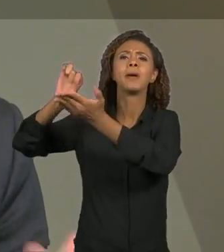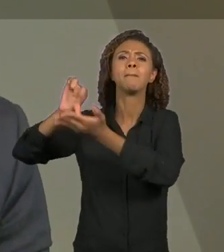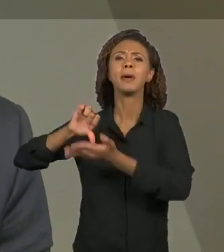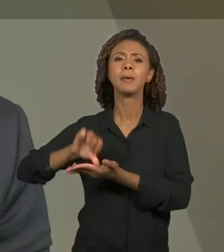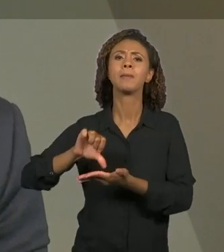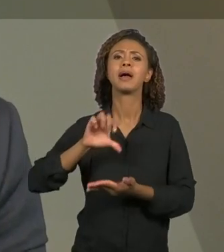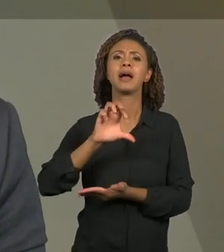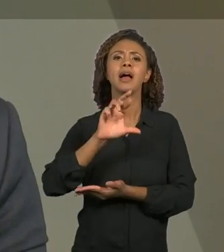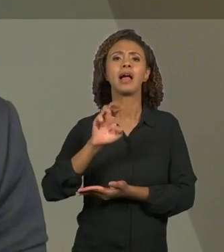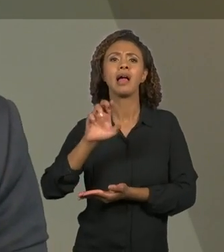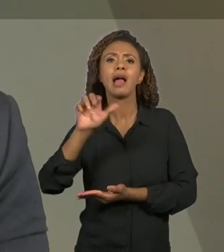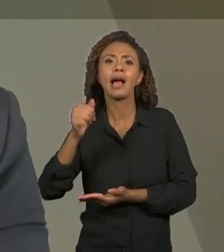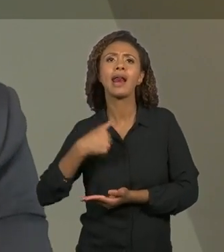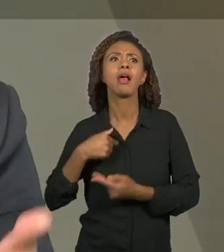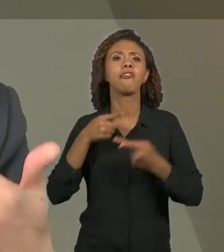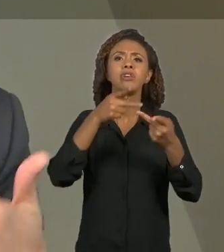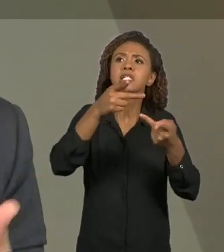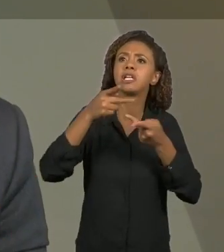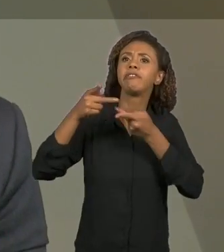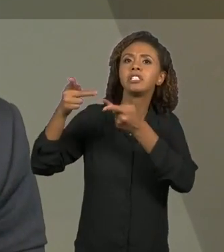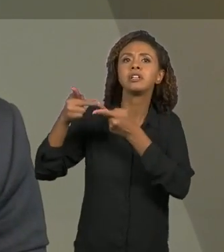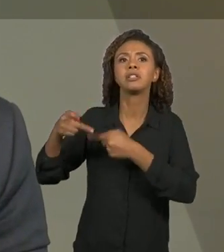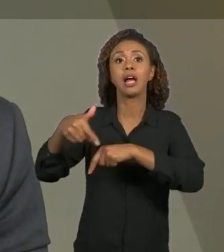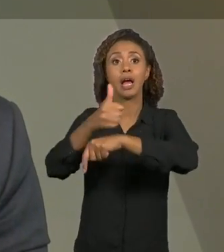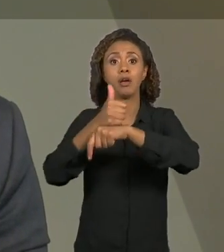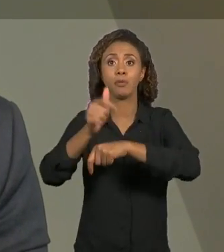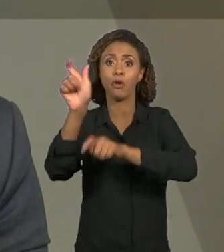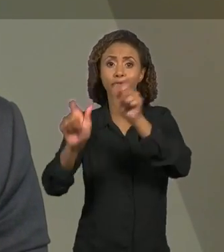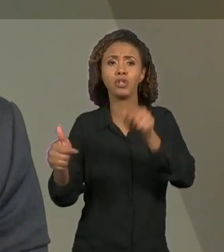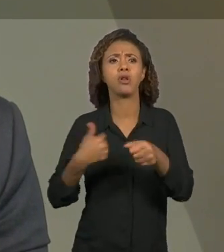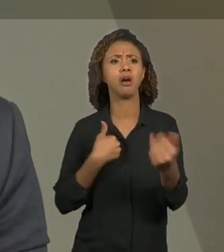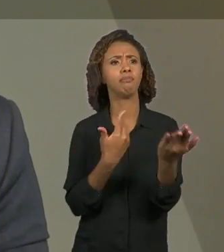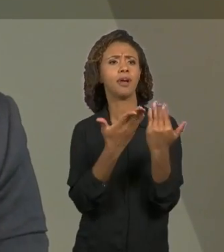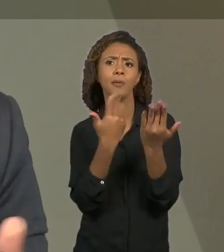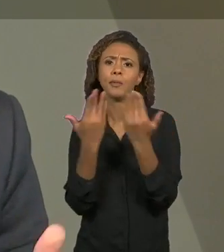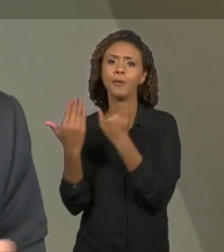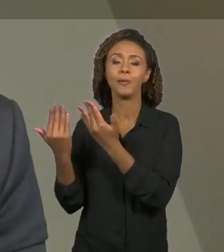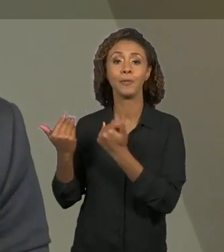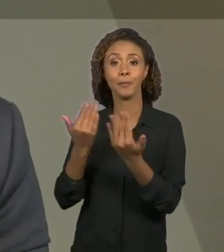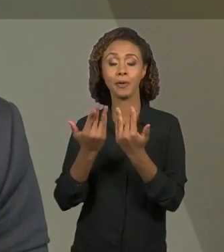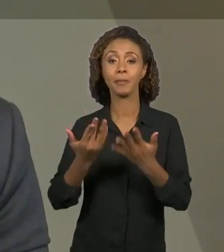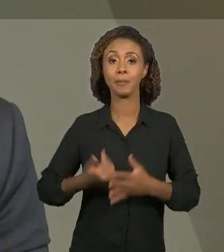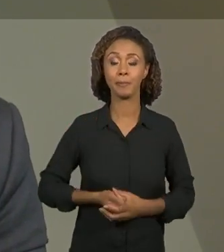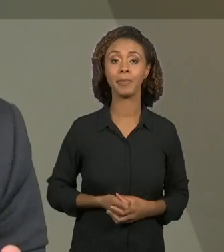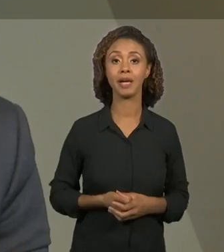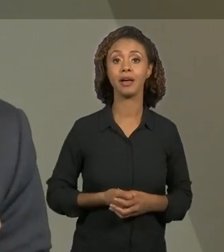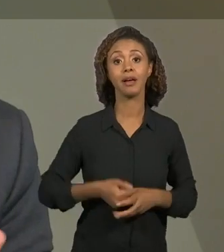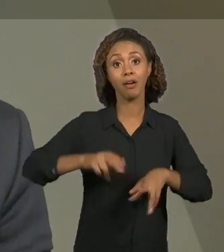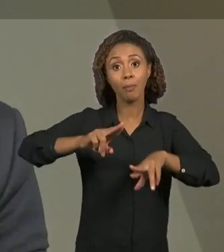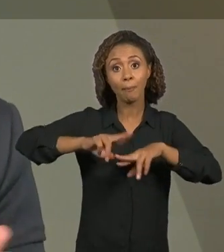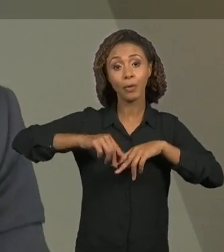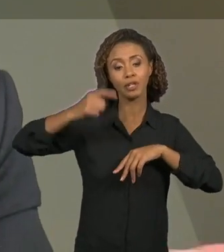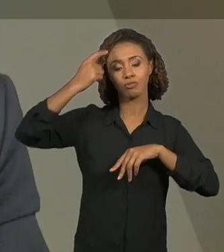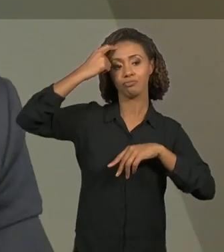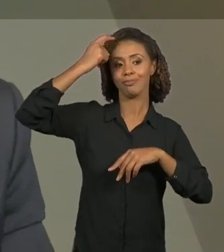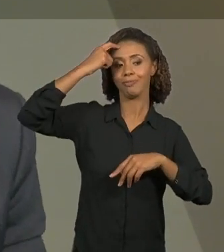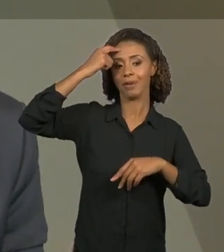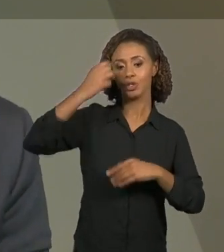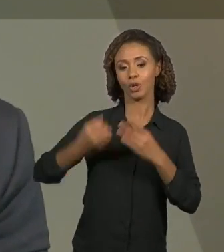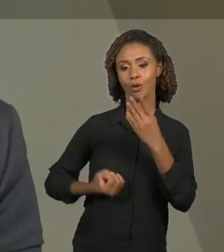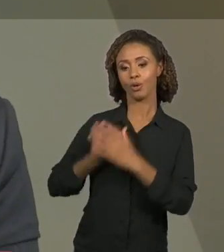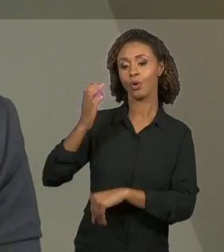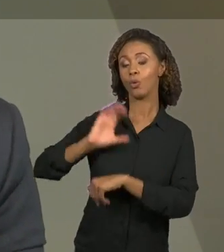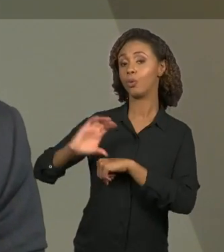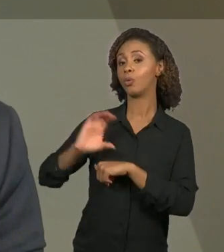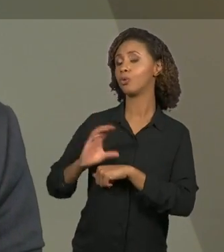conversar bastante com profissional até daí que surgiu a uma das possibilidades de se desenvolver o curso foi